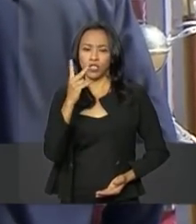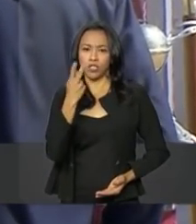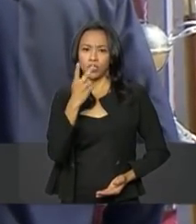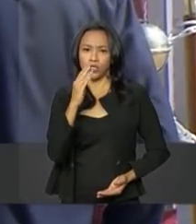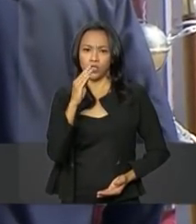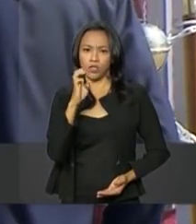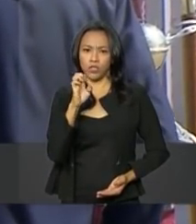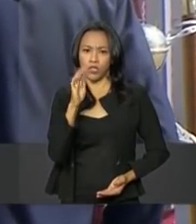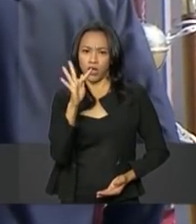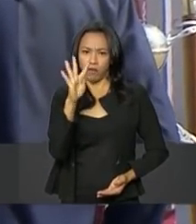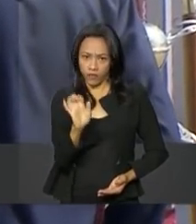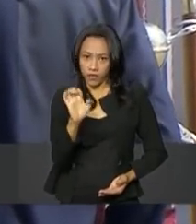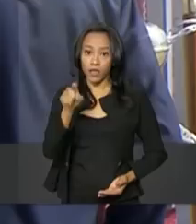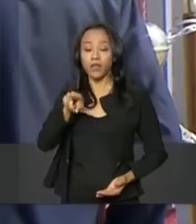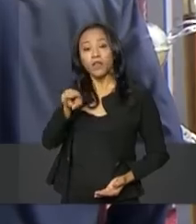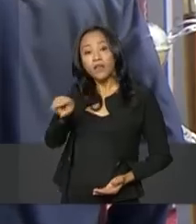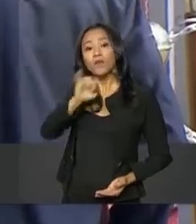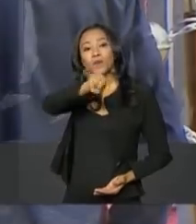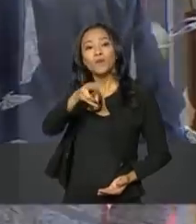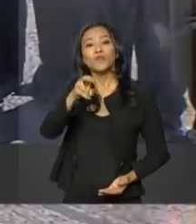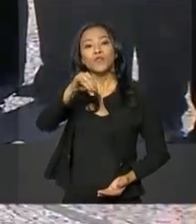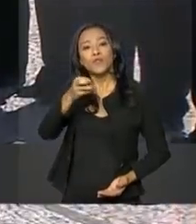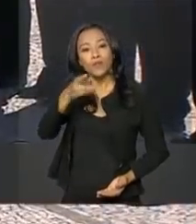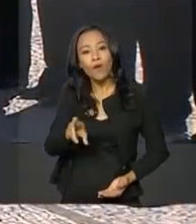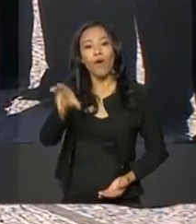de esquadra Wilkes Barbosa Júnior.